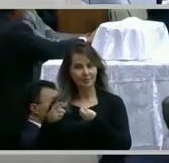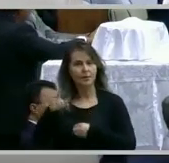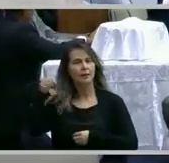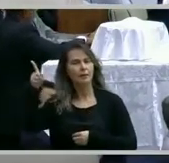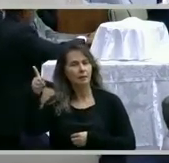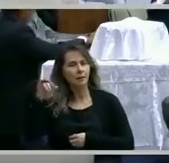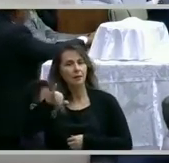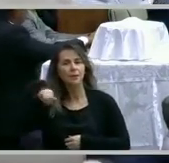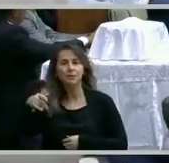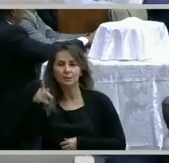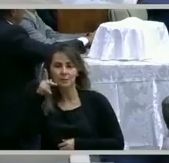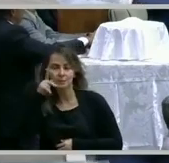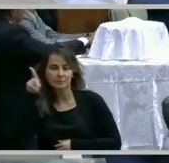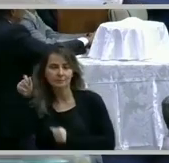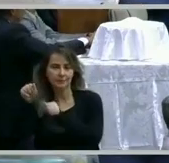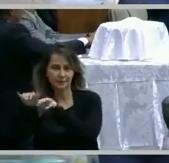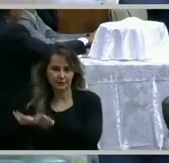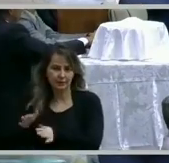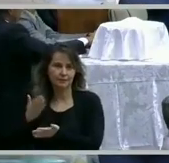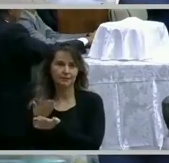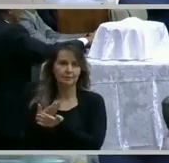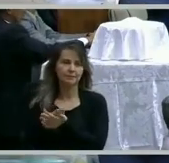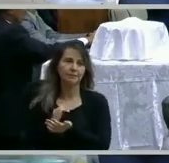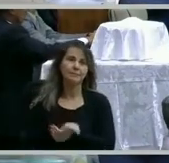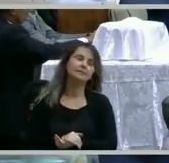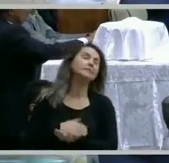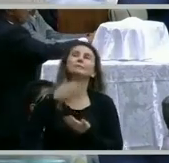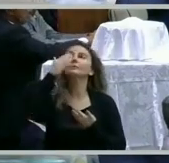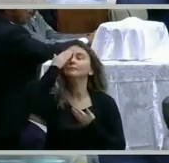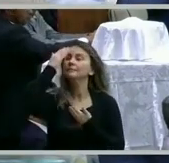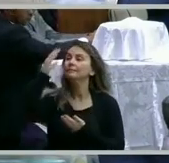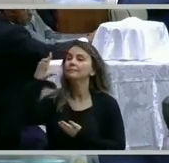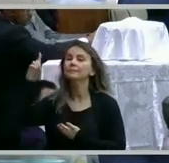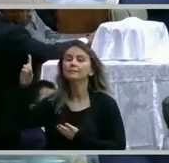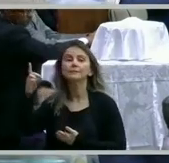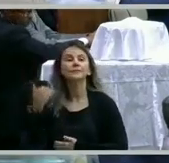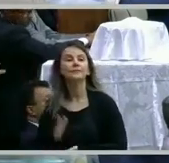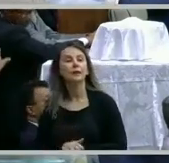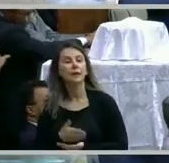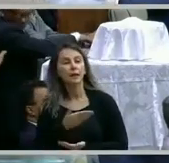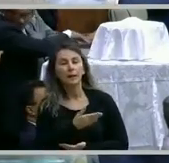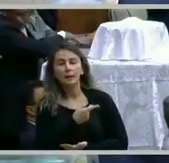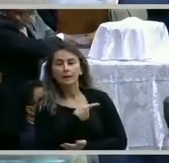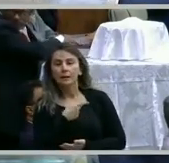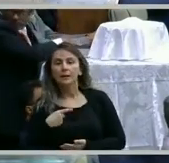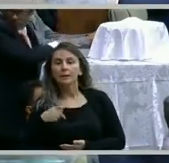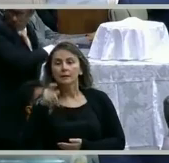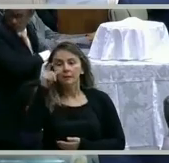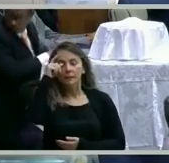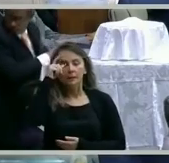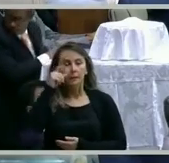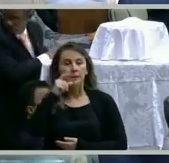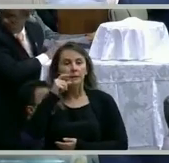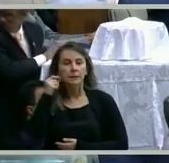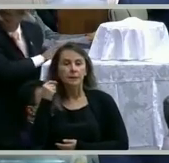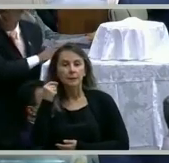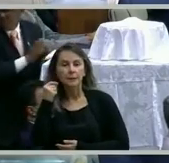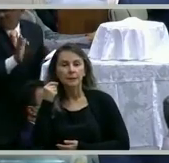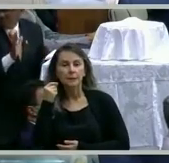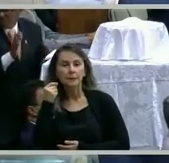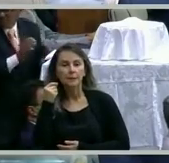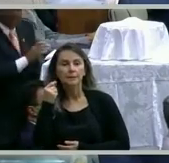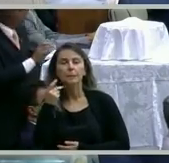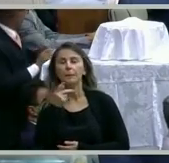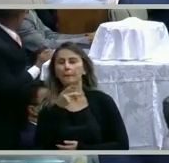estão estudando. Quero agradecer a Deus pela vida do nosso pastor presidente, nosso pastor Orisvaldo, José